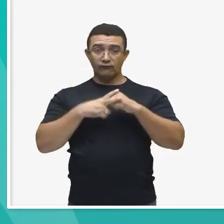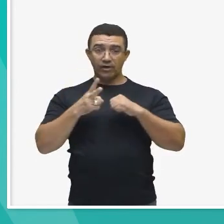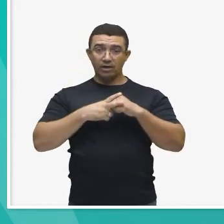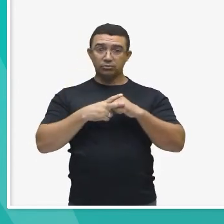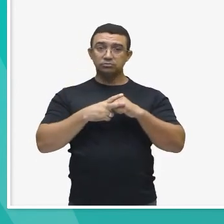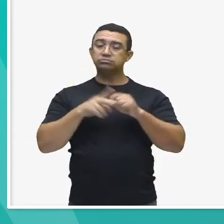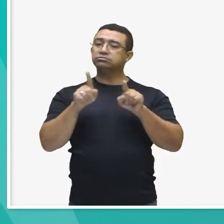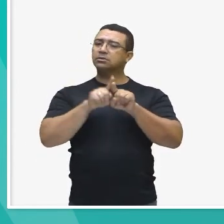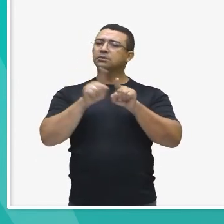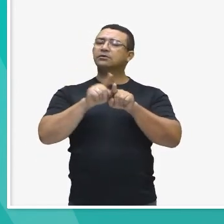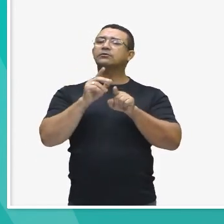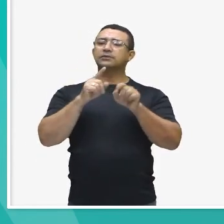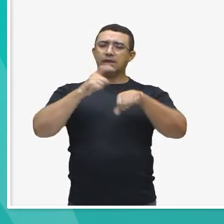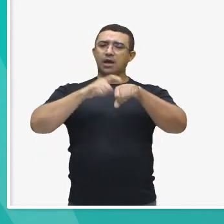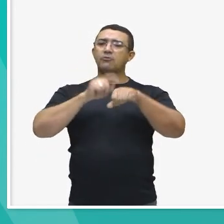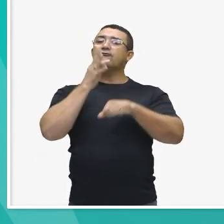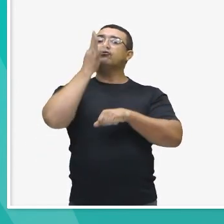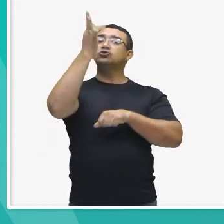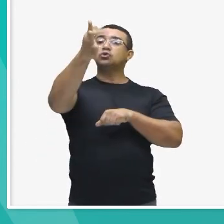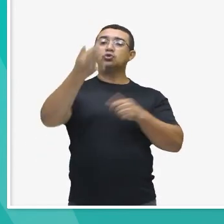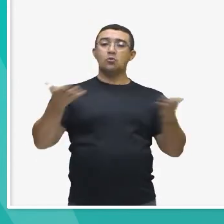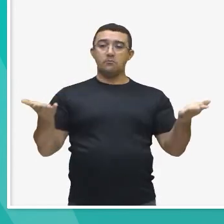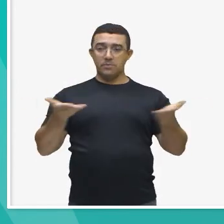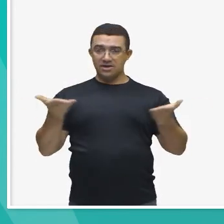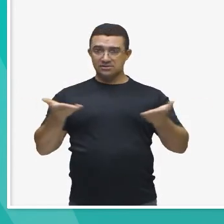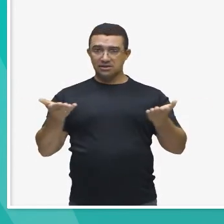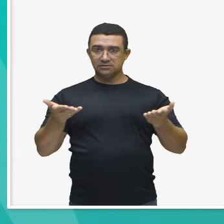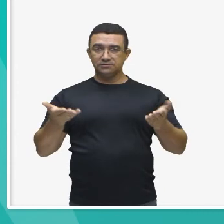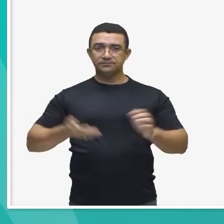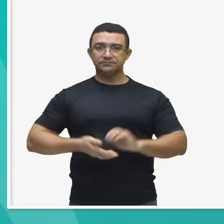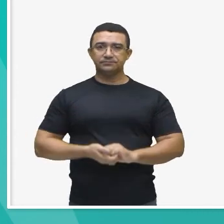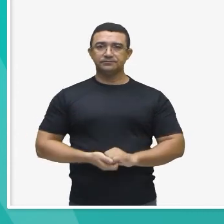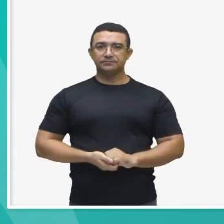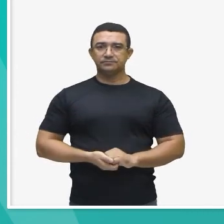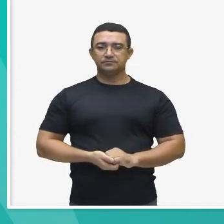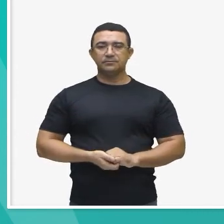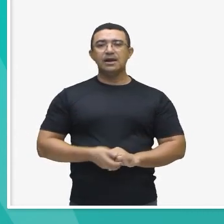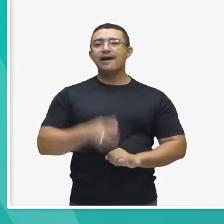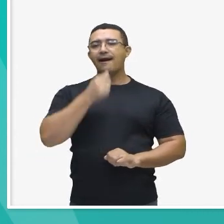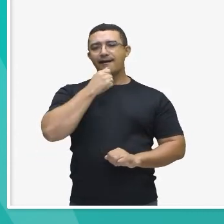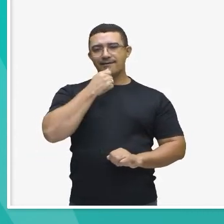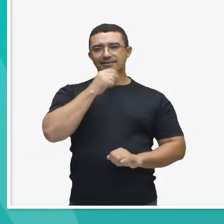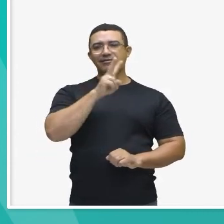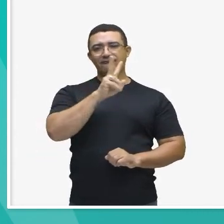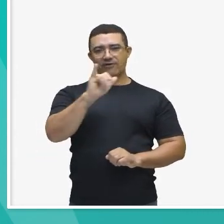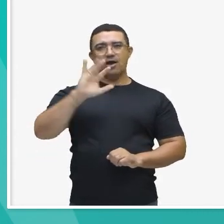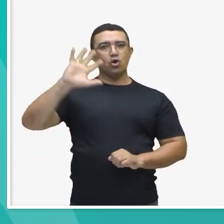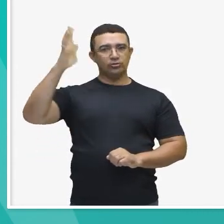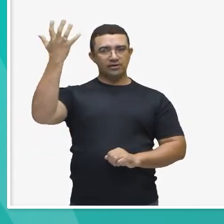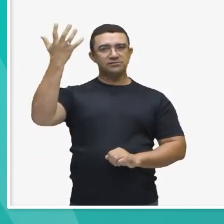futuro do presente. Ainda vai acontecer.